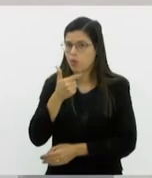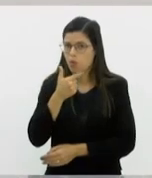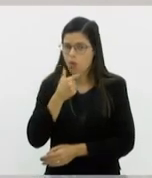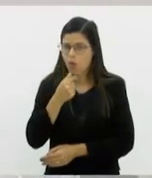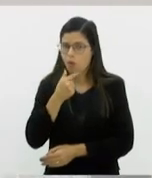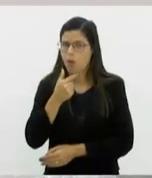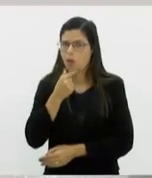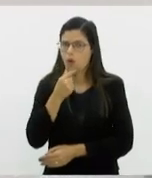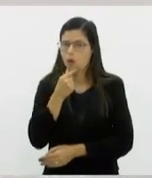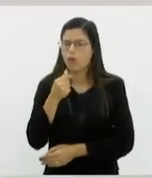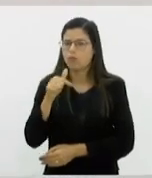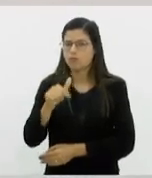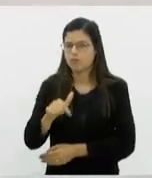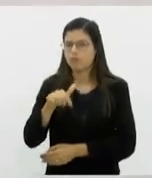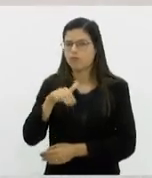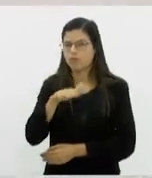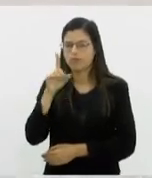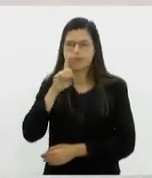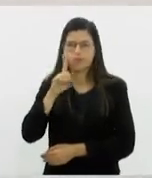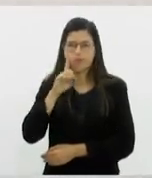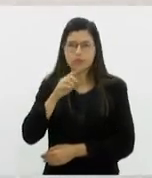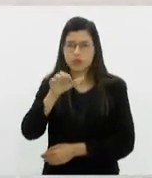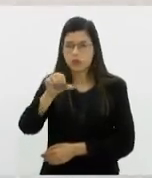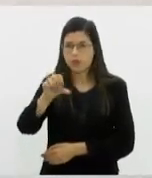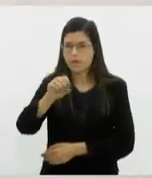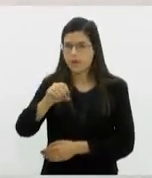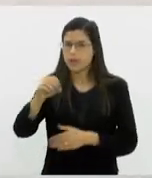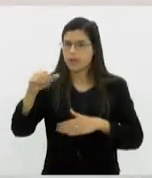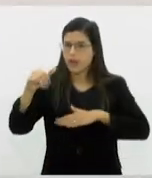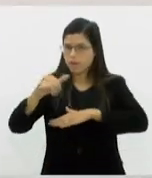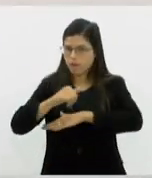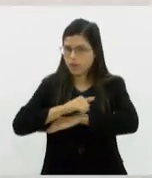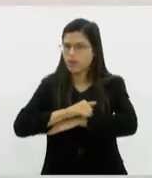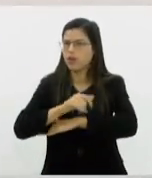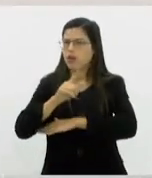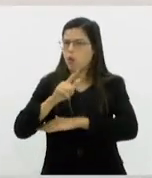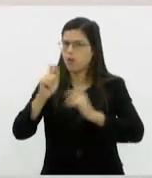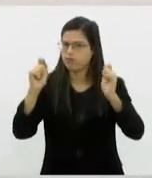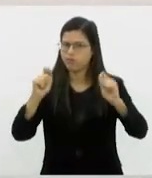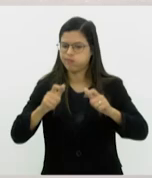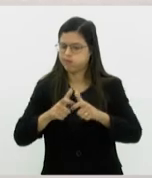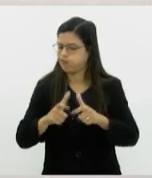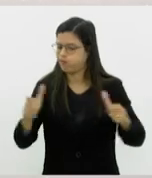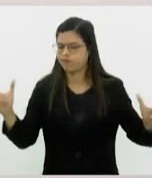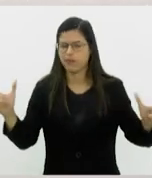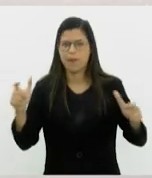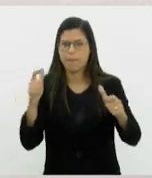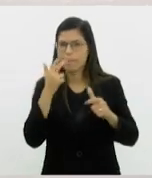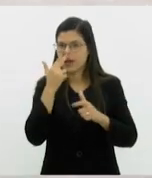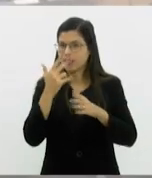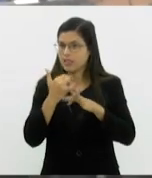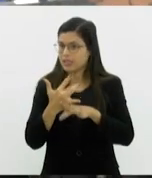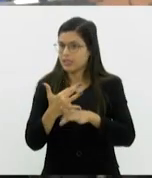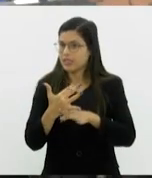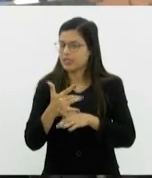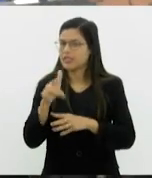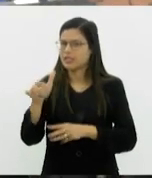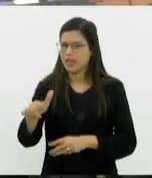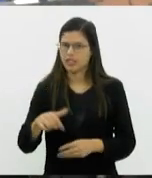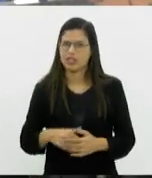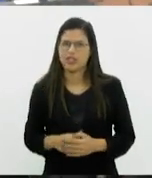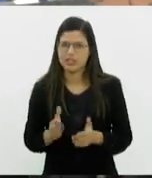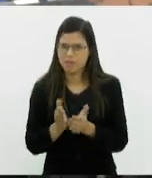Força Americana, 90 aviões. Realmente é uma potência, é uma cidade, né? Esse